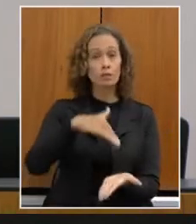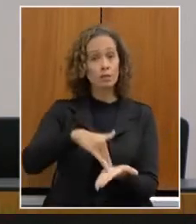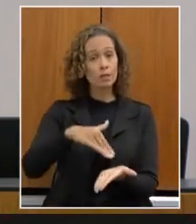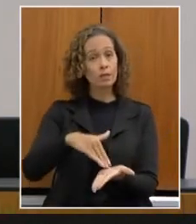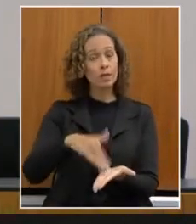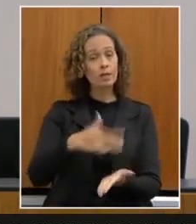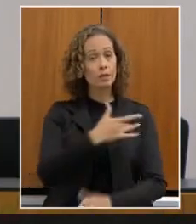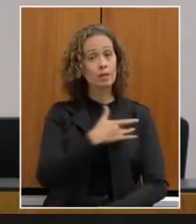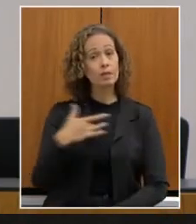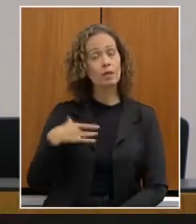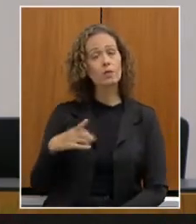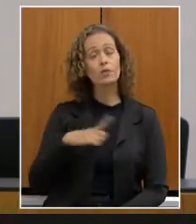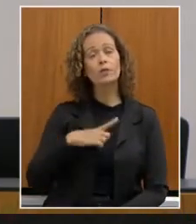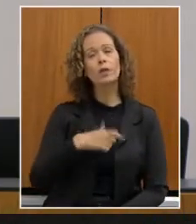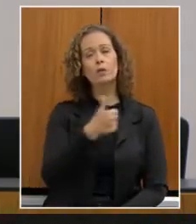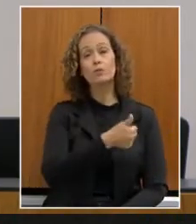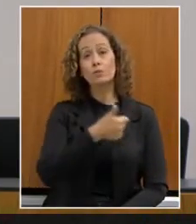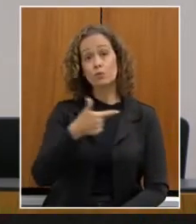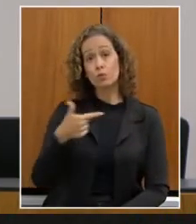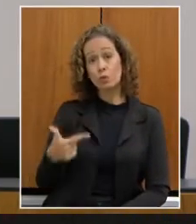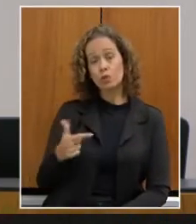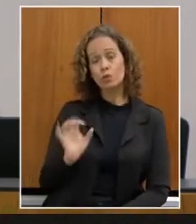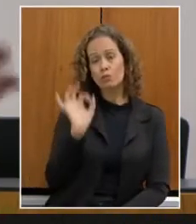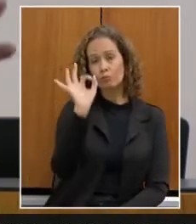Saúde tenha os 12%, doa décimo.